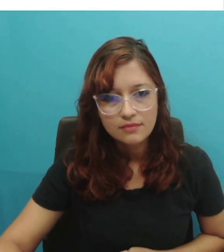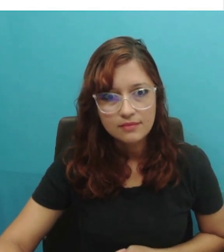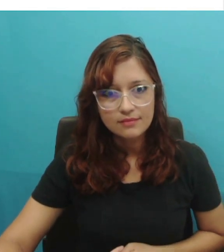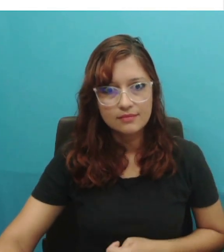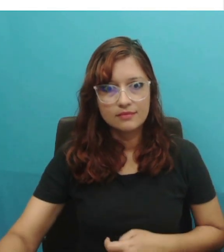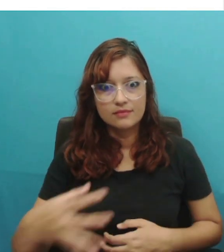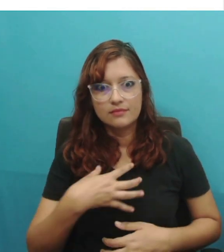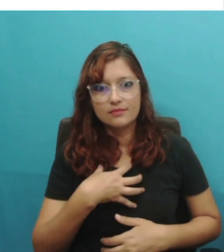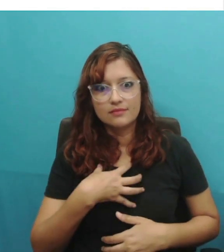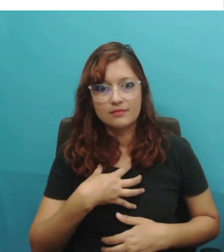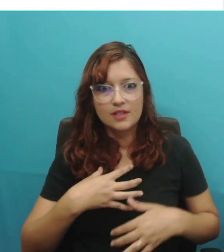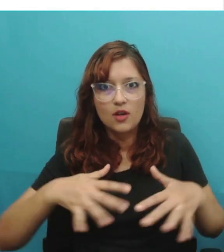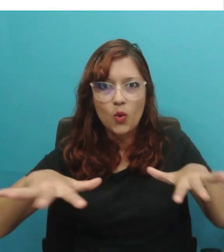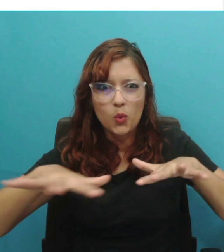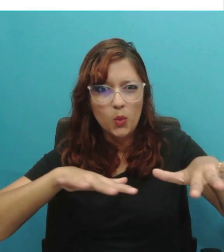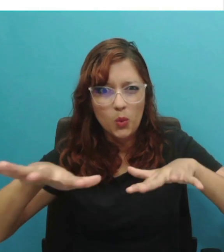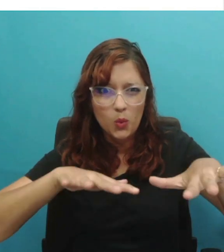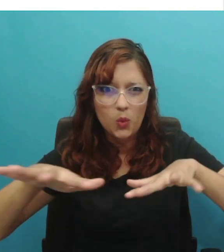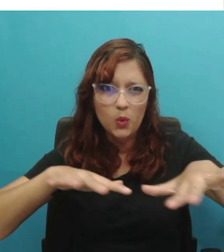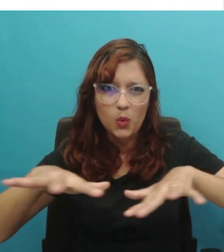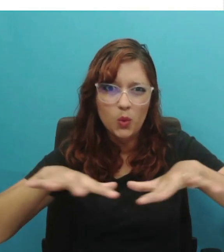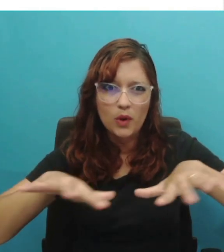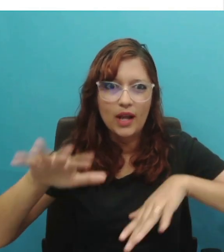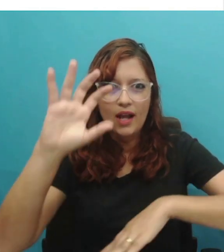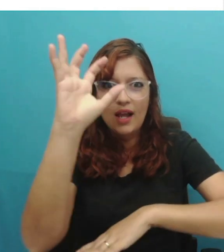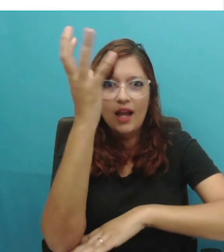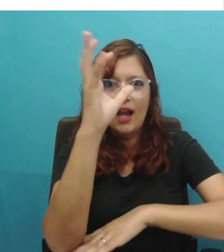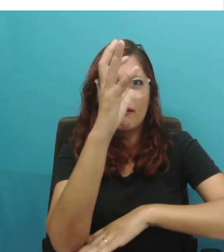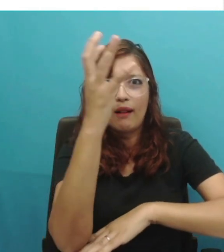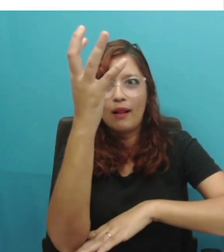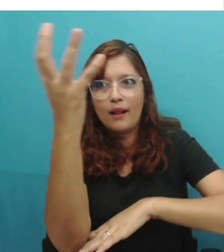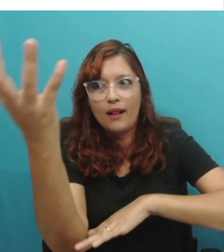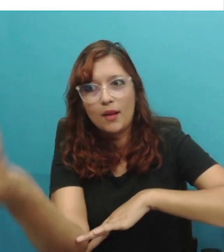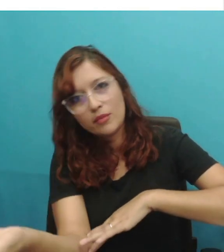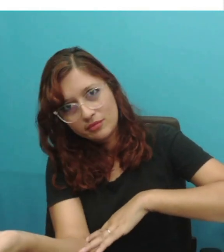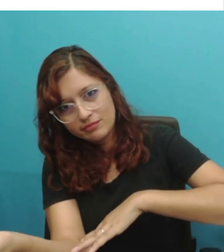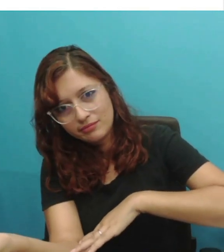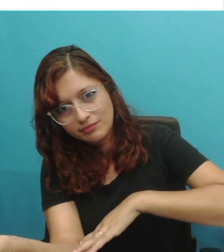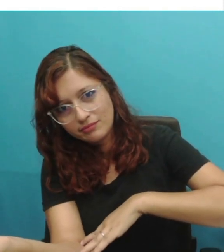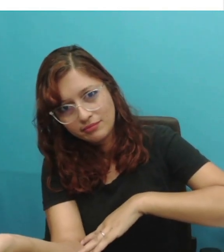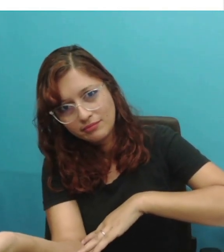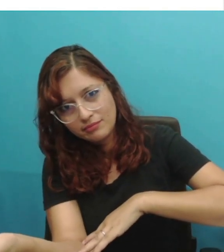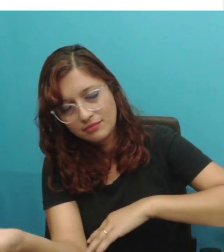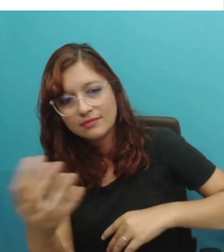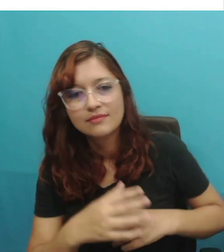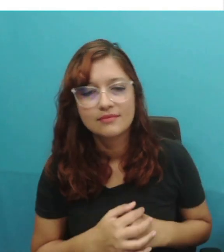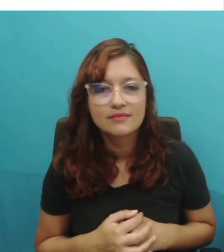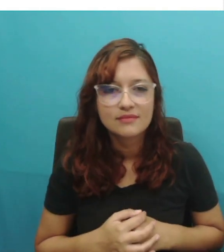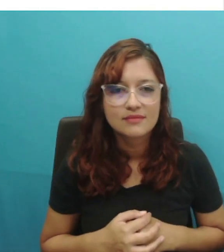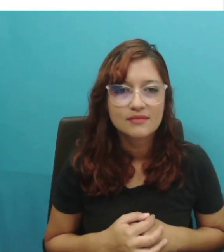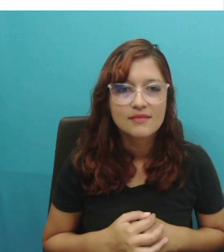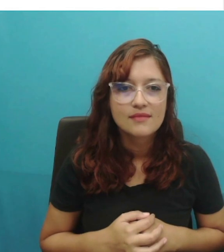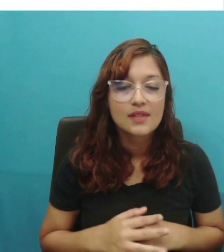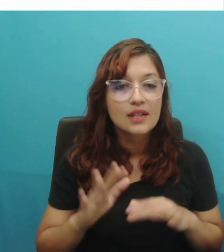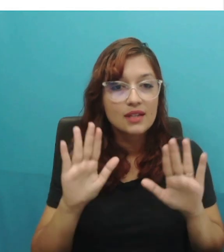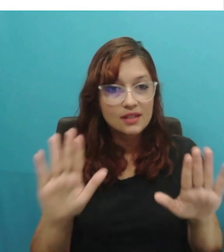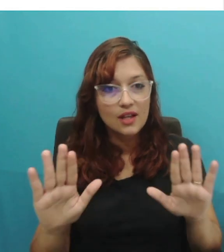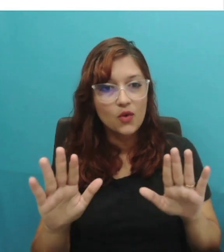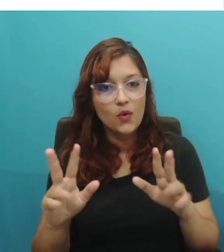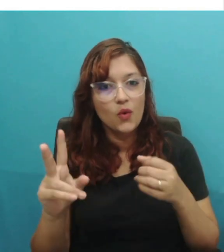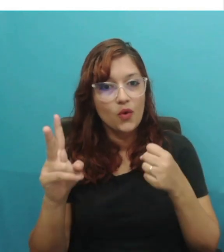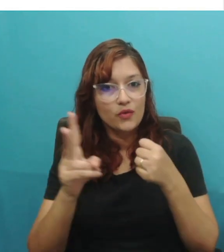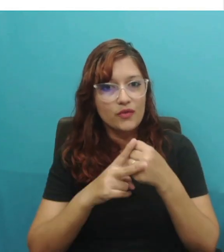Outro exemplo. Ai, meu Deus. Um terremoto. E a árvore caiu.